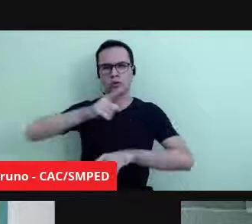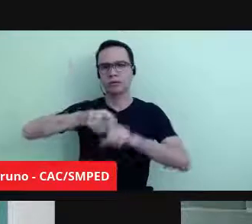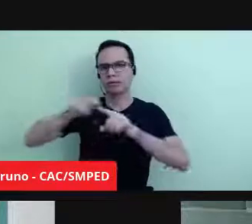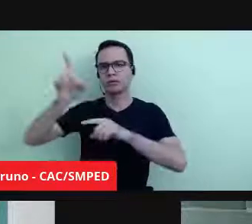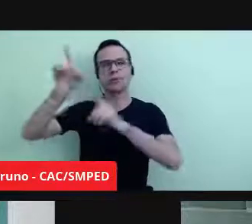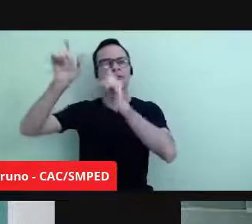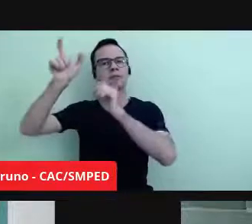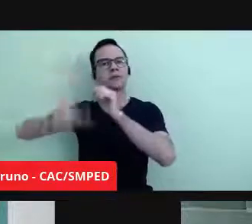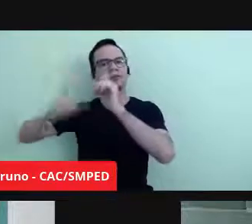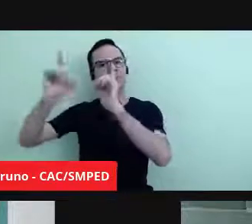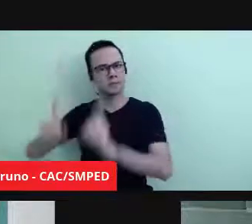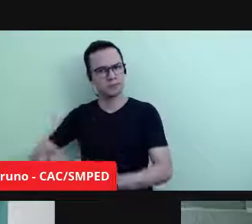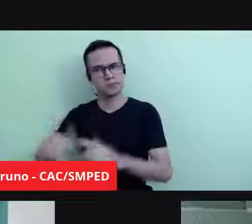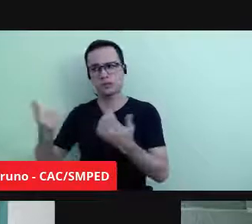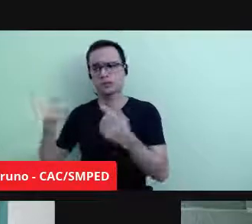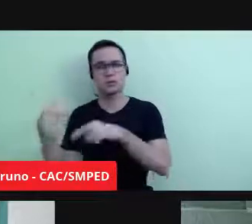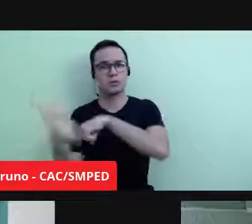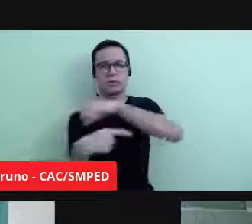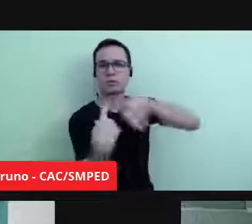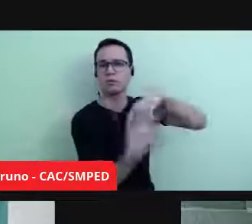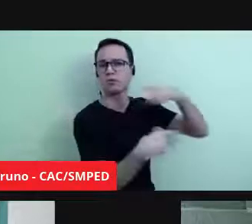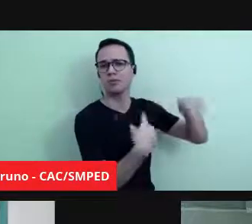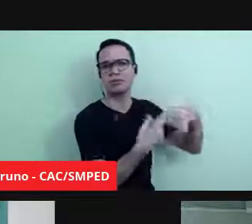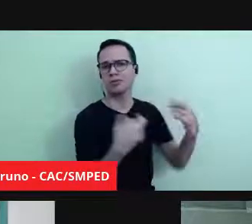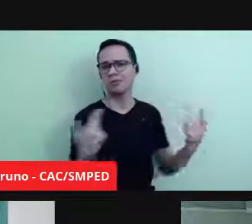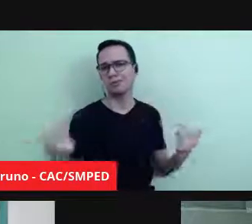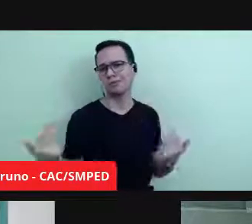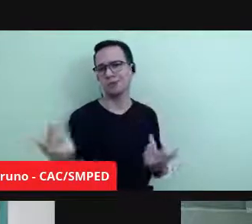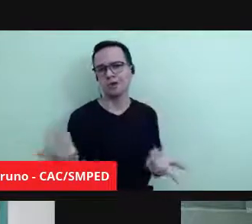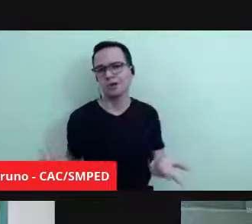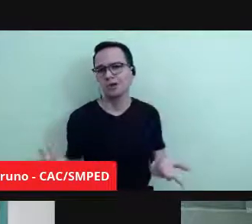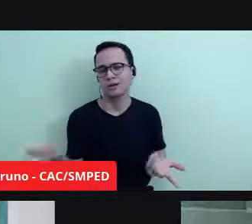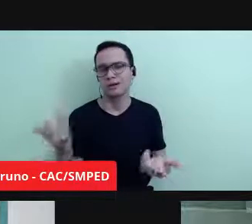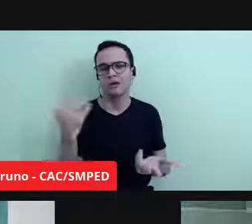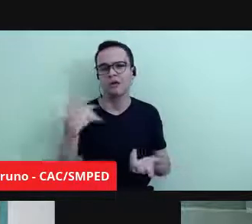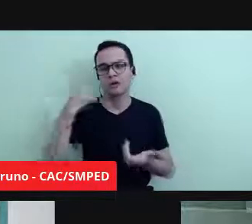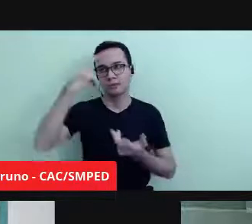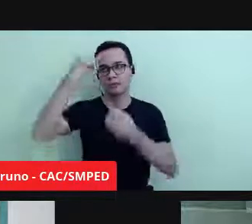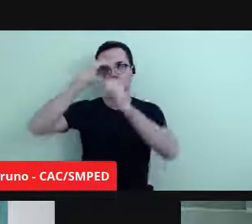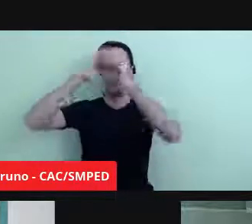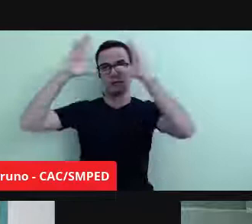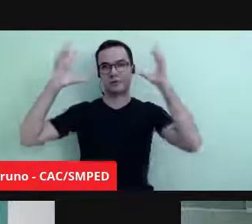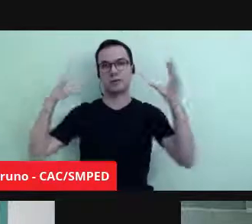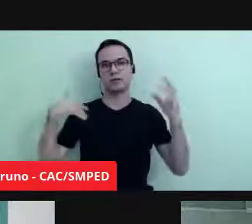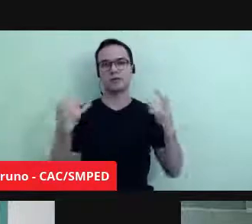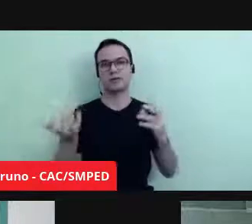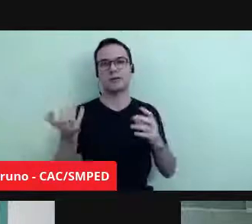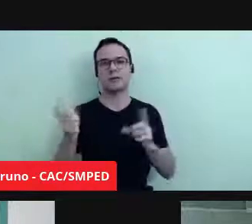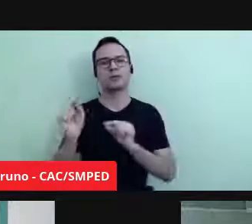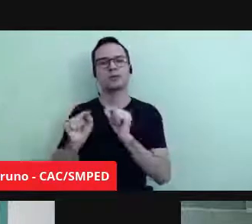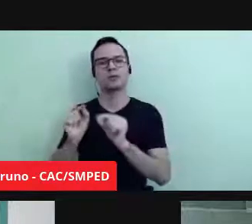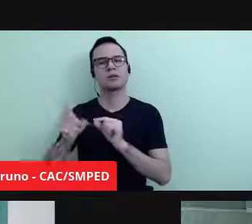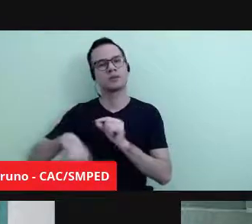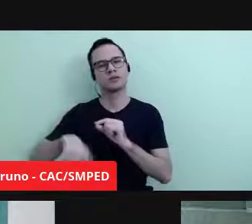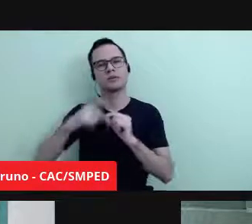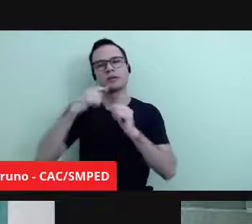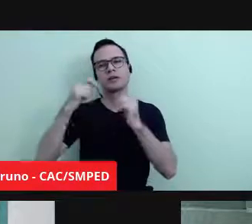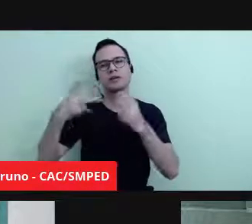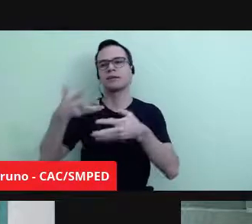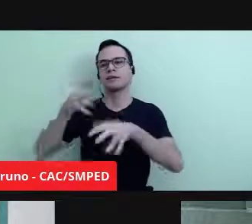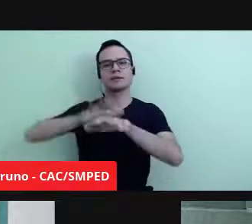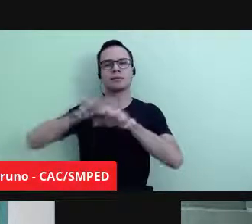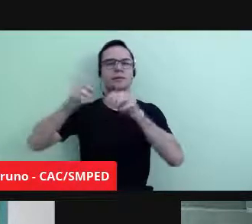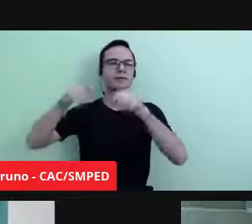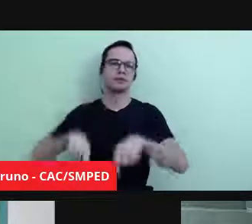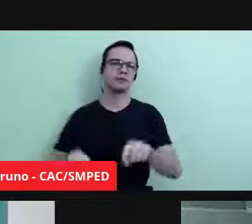da sociedade como todas as outras pessoas, então o sonho de consumo é que a gente pare de falar de